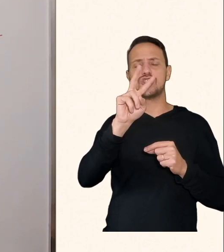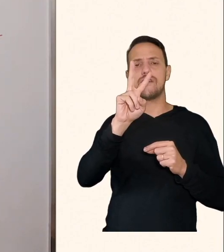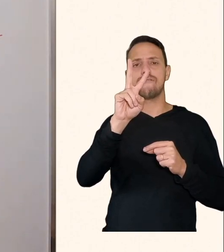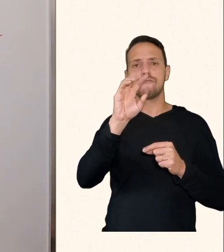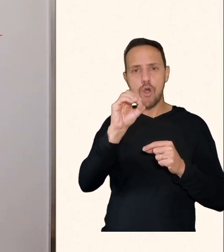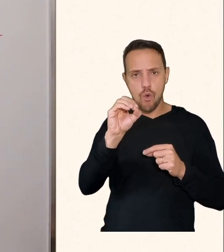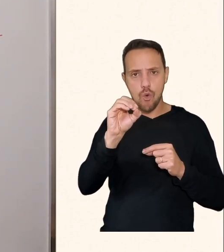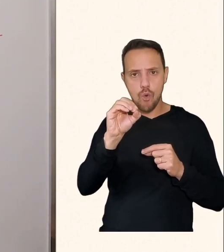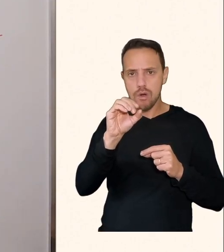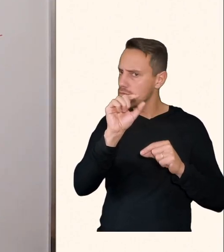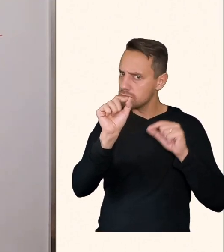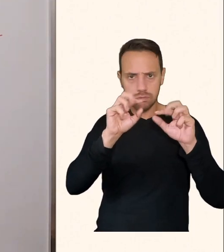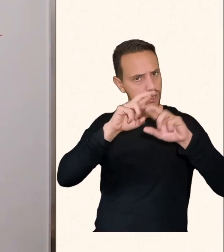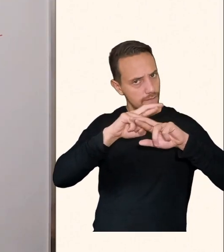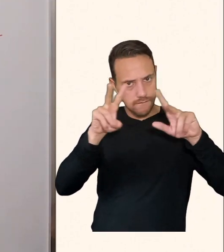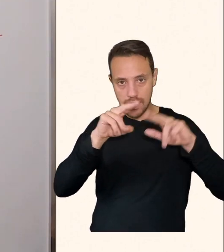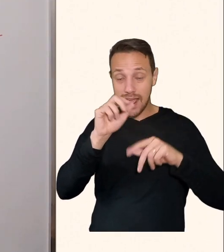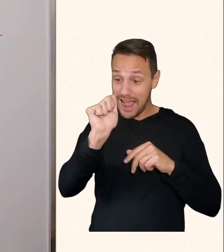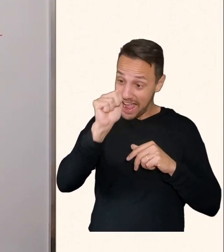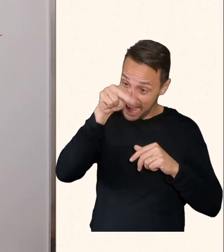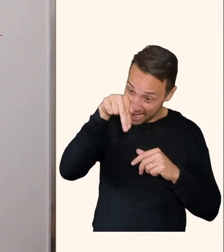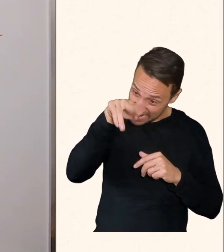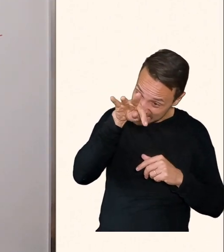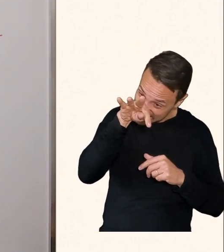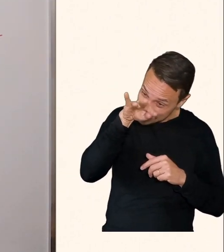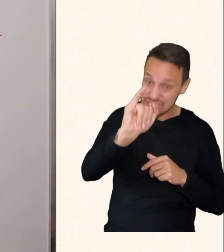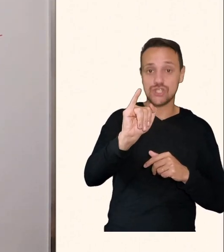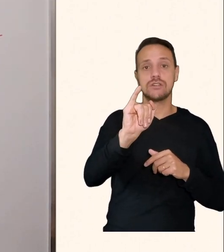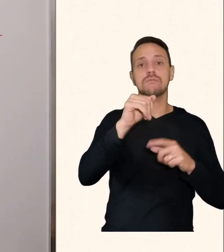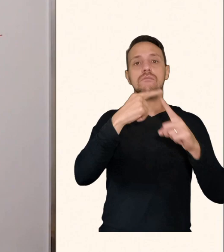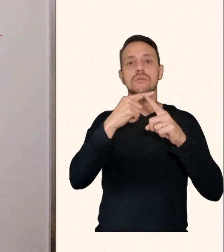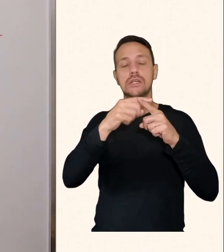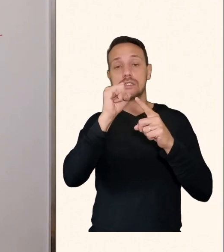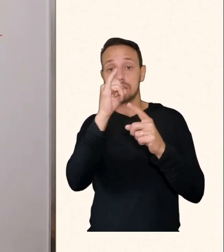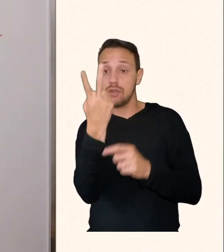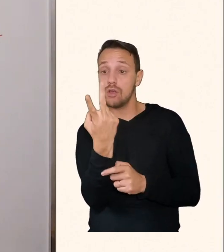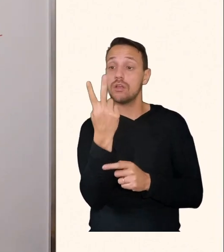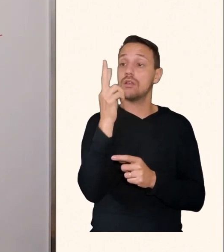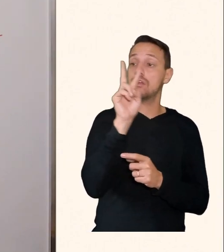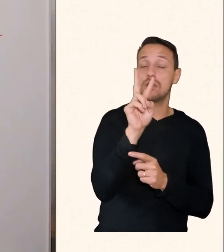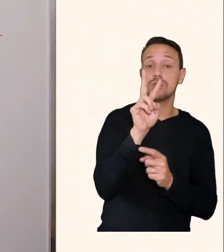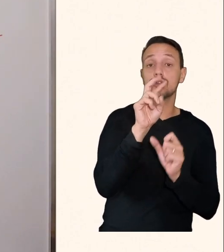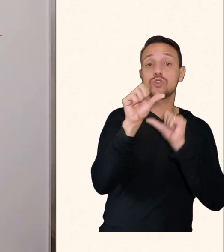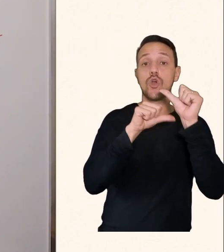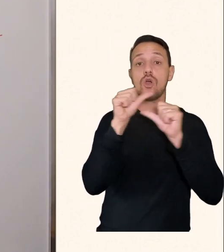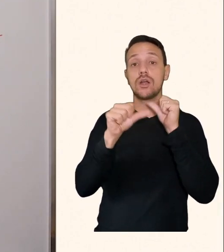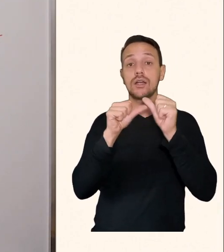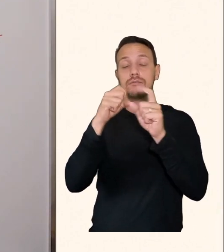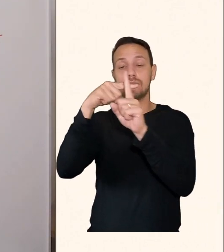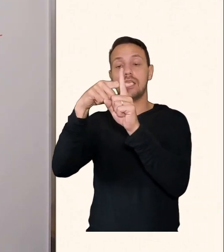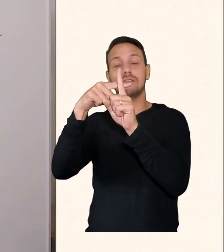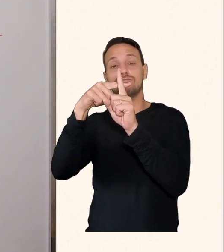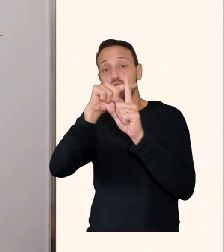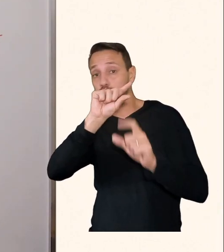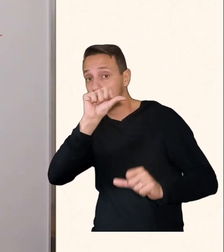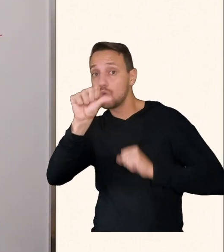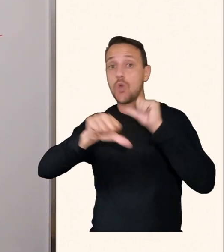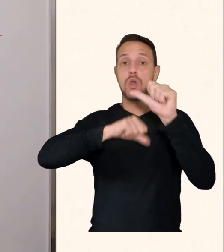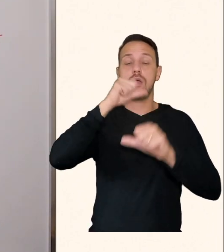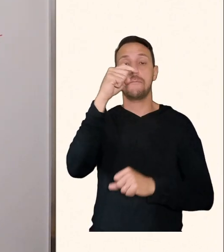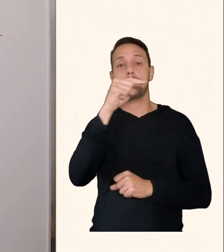outras palavras, na palavra vetorial, quando a gente troca a ordem, a gente troca o sentido do